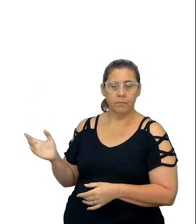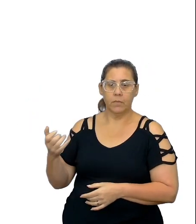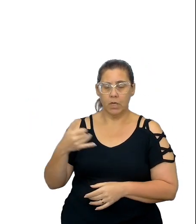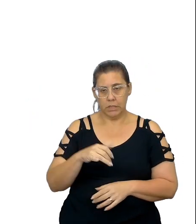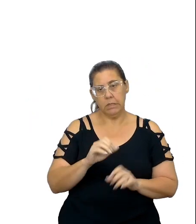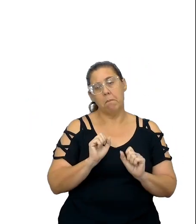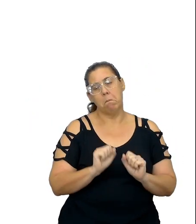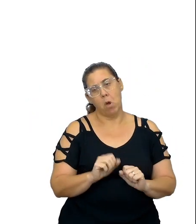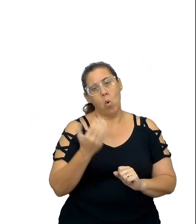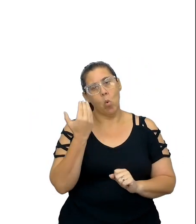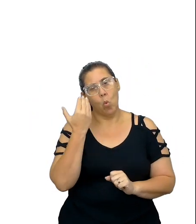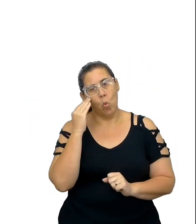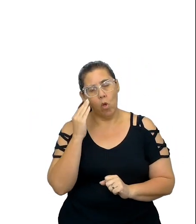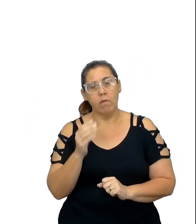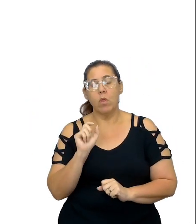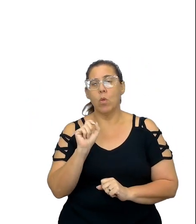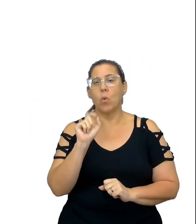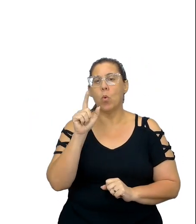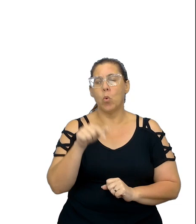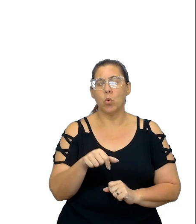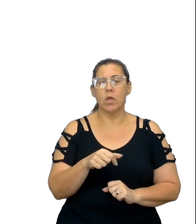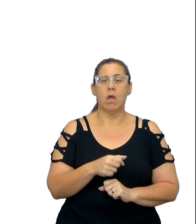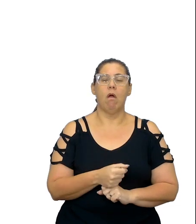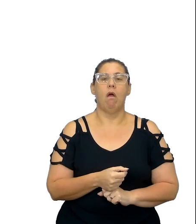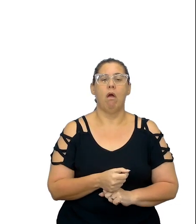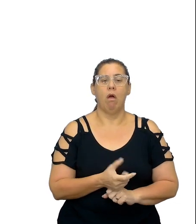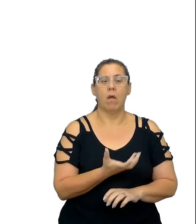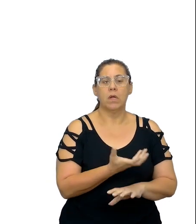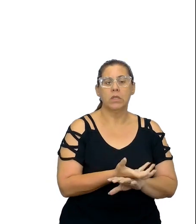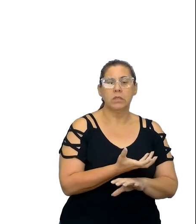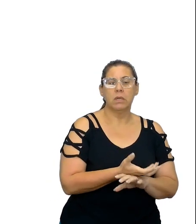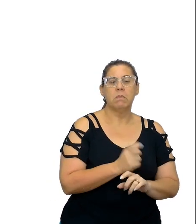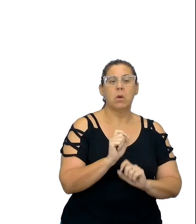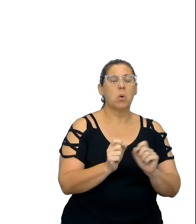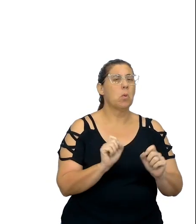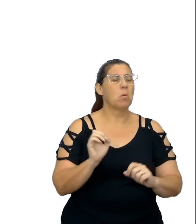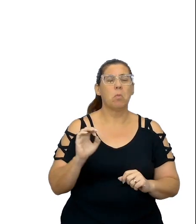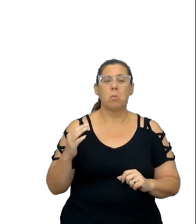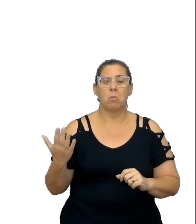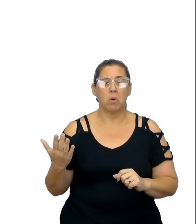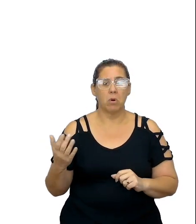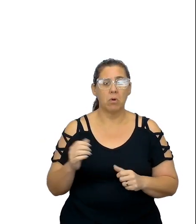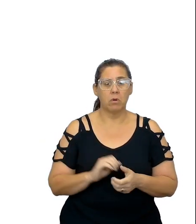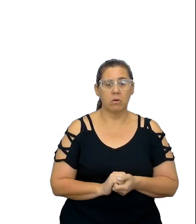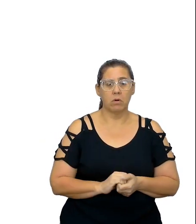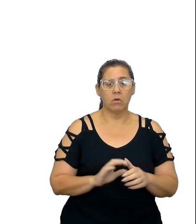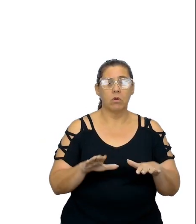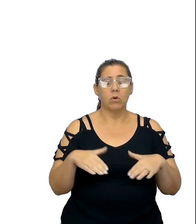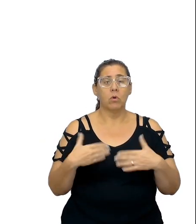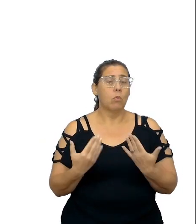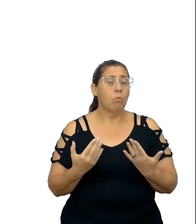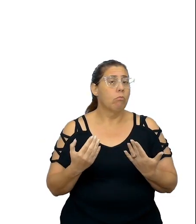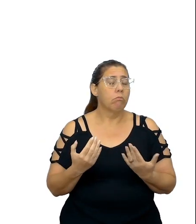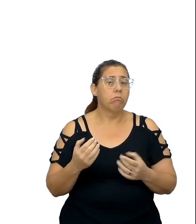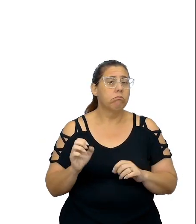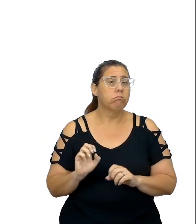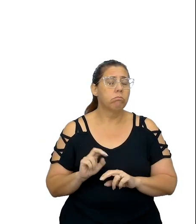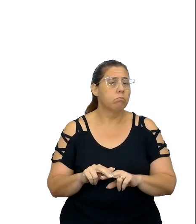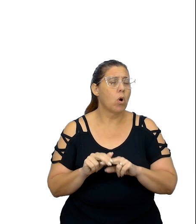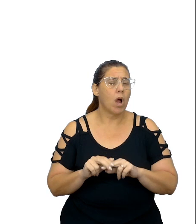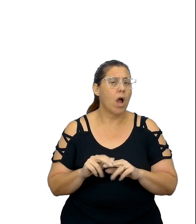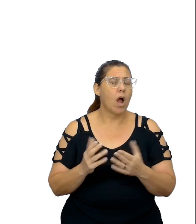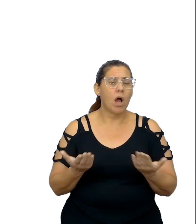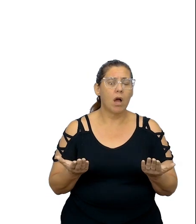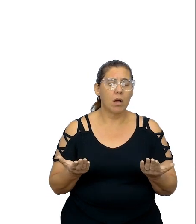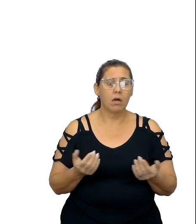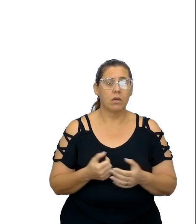pode entender ali o que é indisciplina, como é que ela ocorre, quais são as causas, né, porque